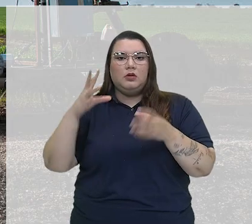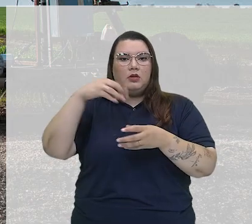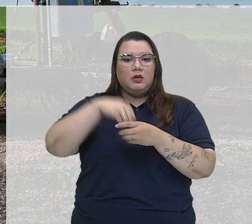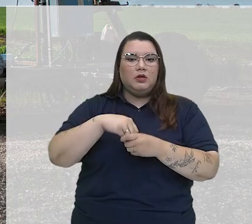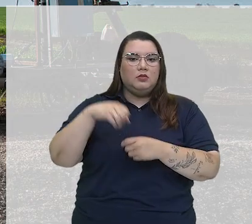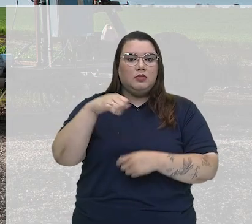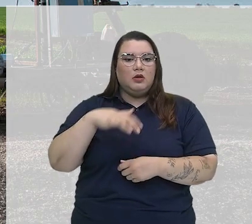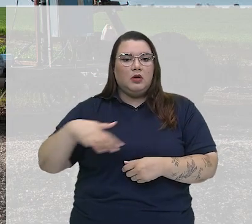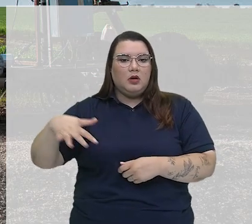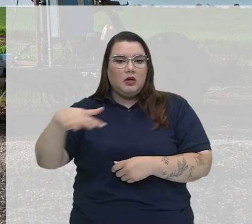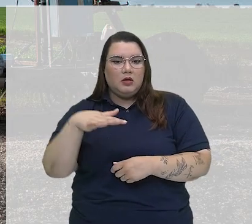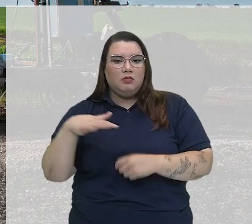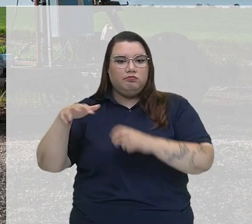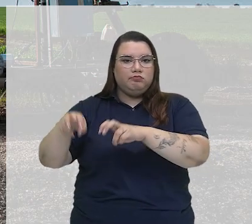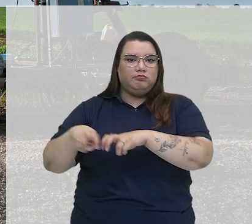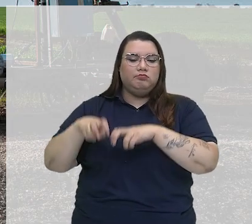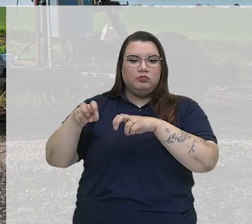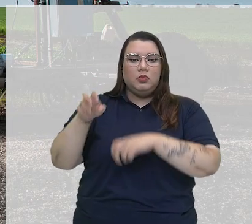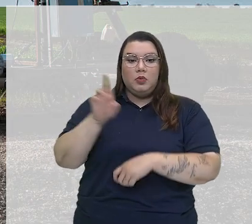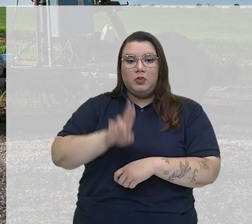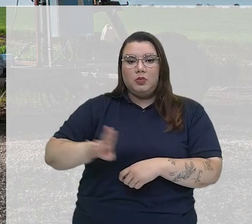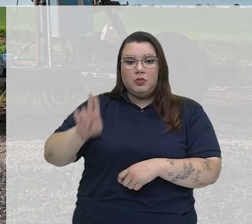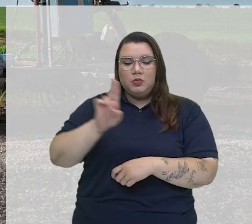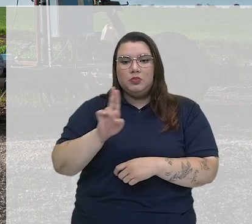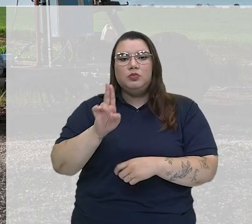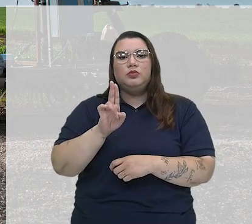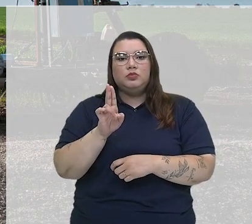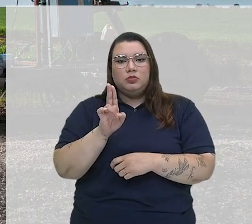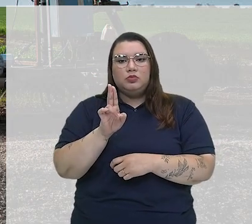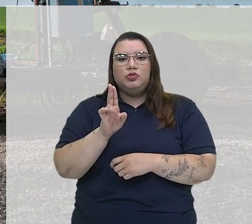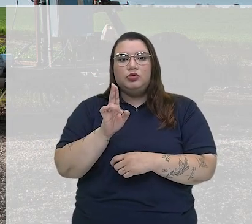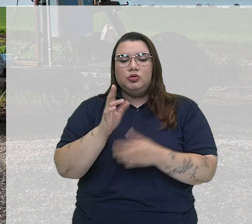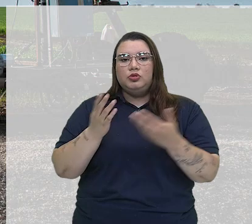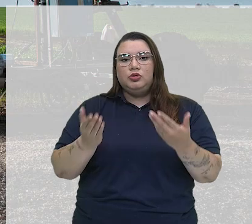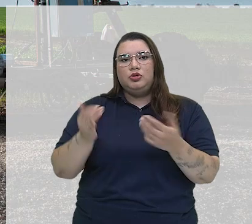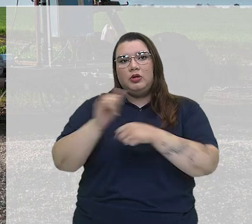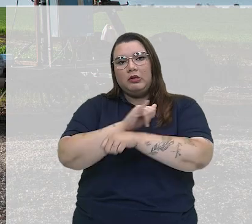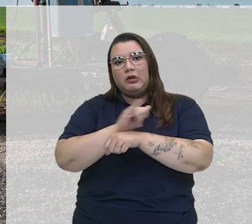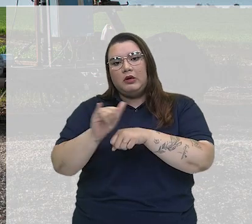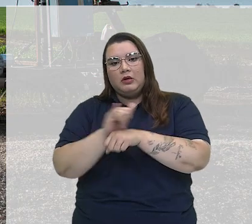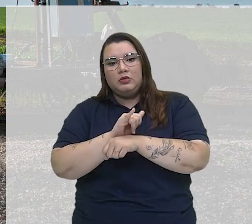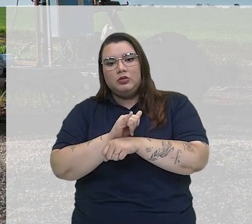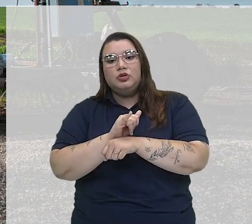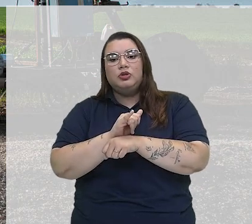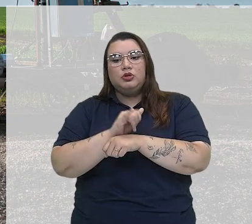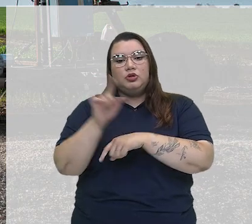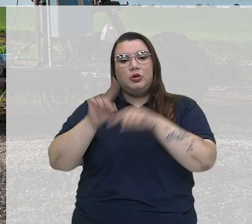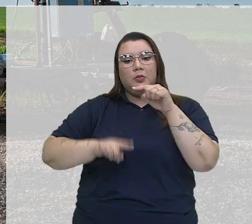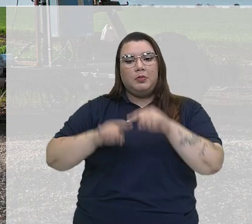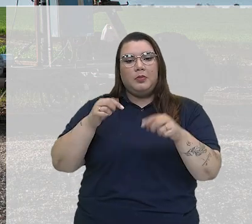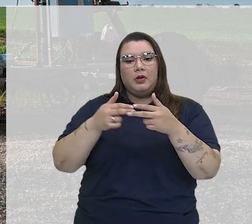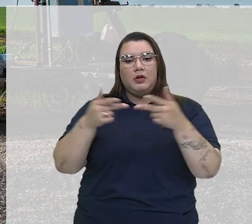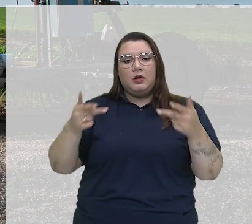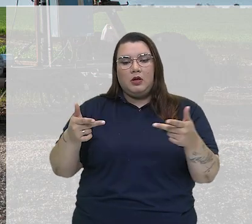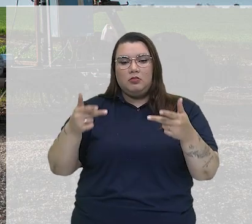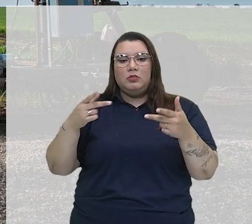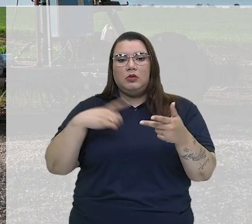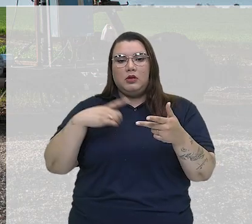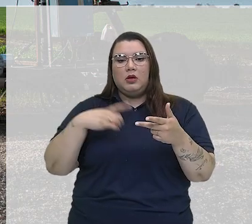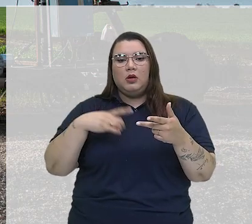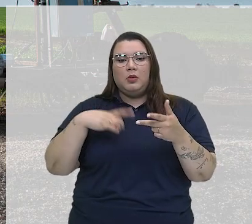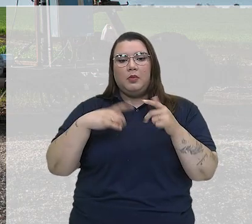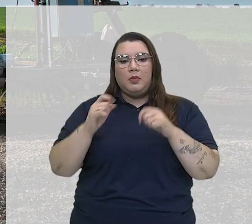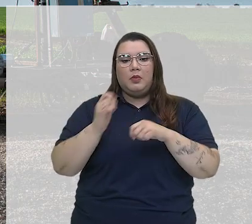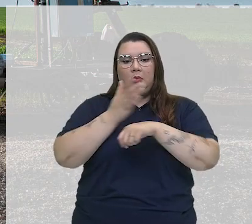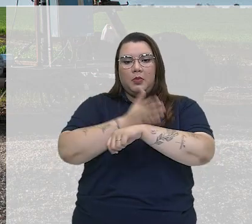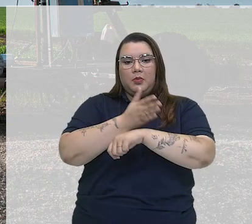daquelas áreas agrícolas o uso de implementos agrícolas modernos, como este